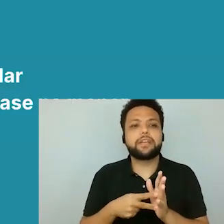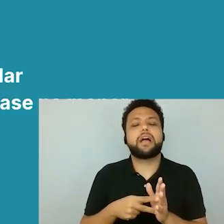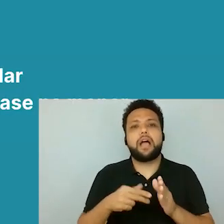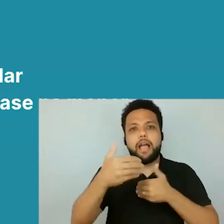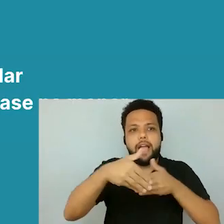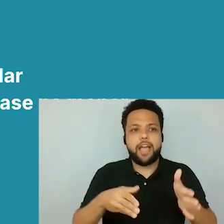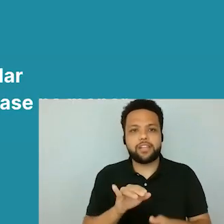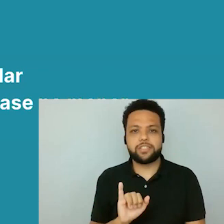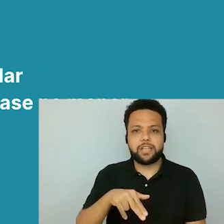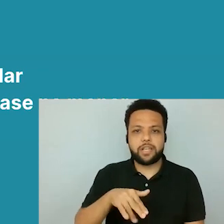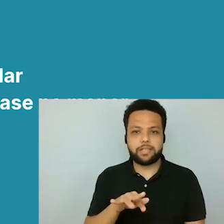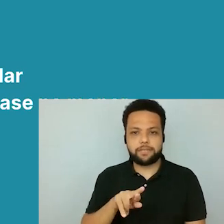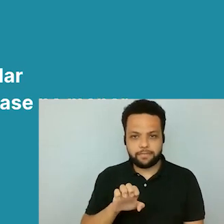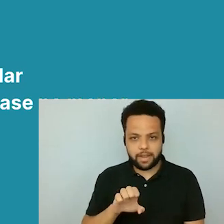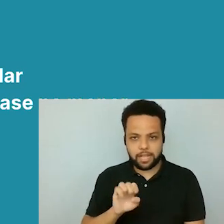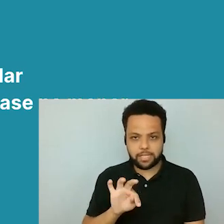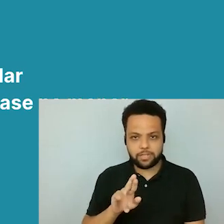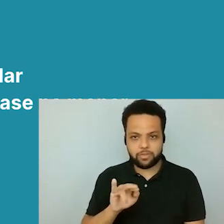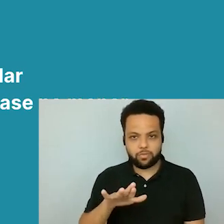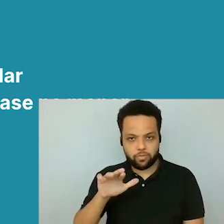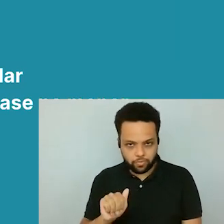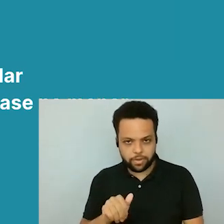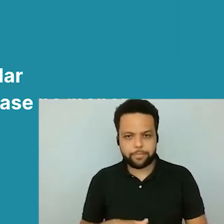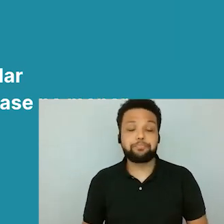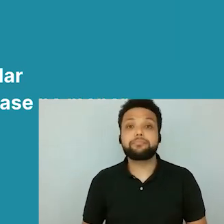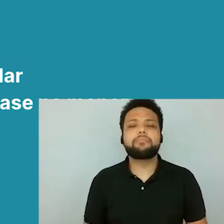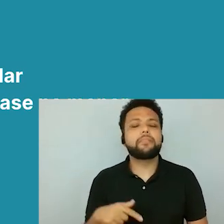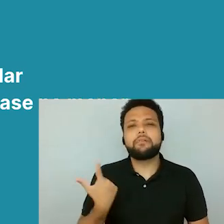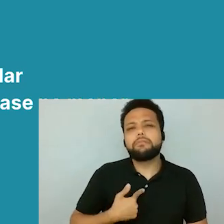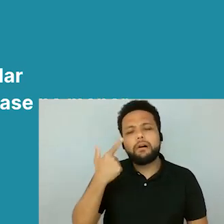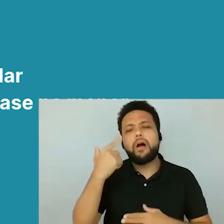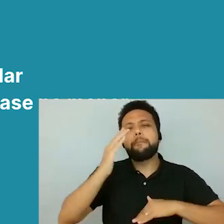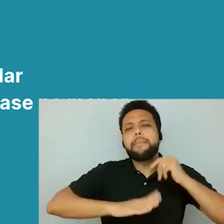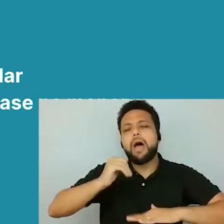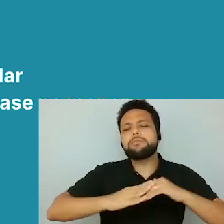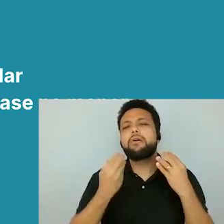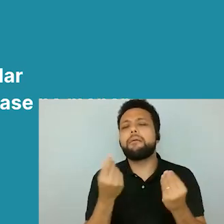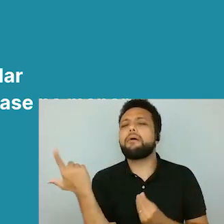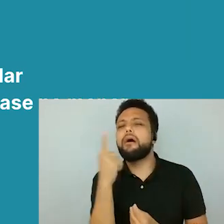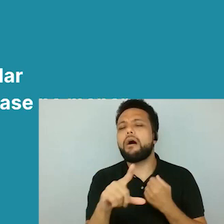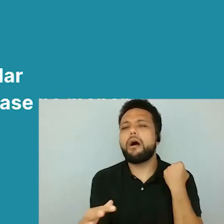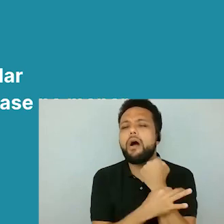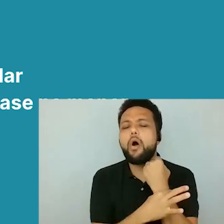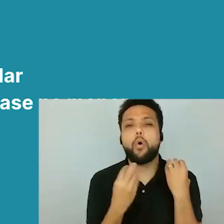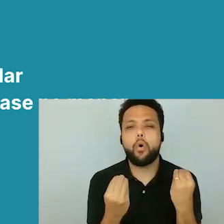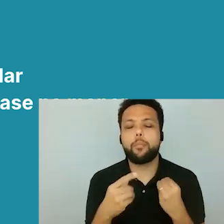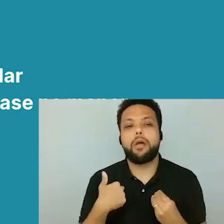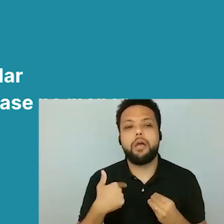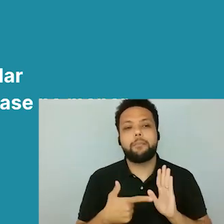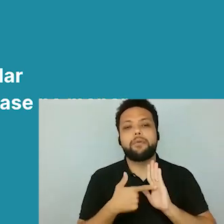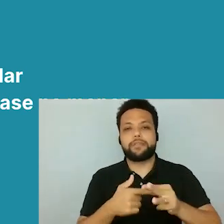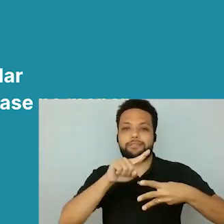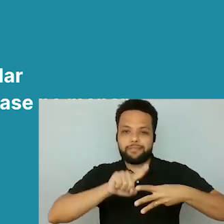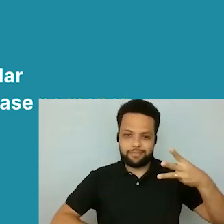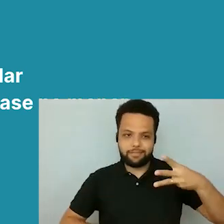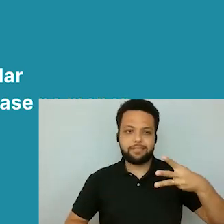Beleza, gente. Falando um pouco sobre práticas que a gente pode colocar na nossa infra de segurança, a gente destacou 3 aqui, né, que foi